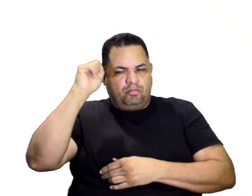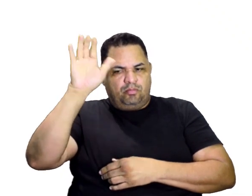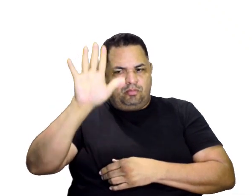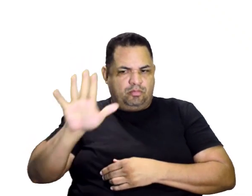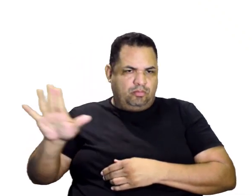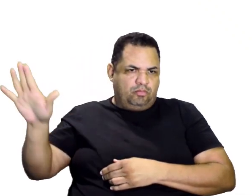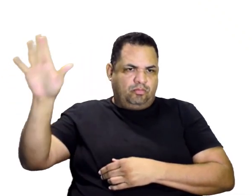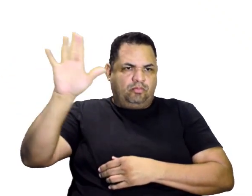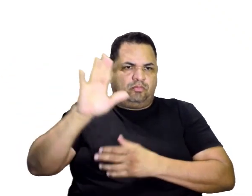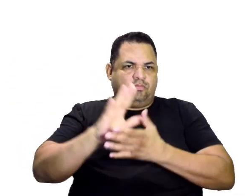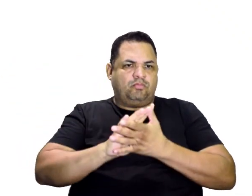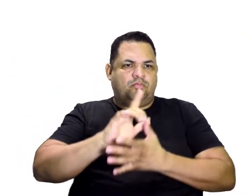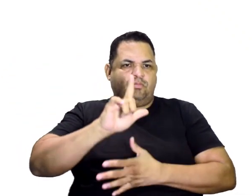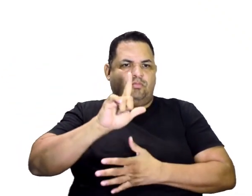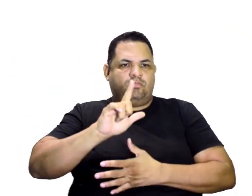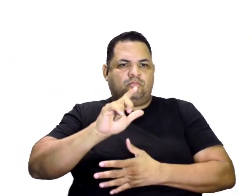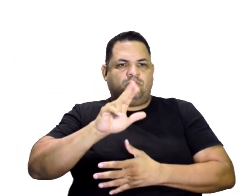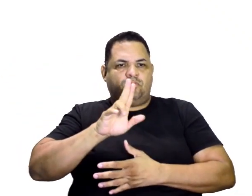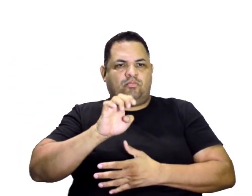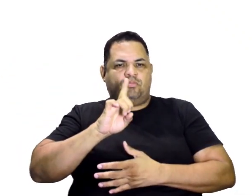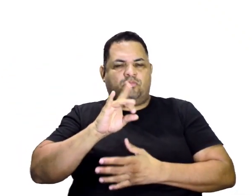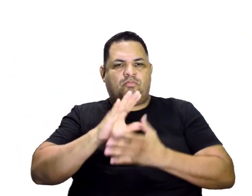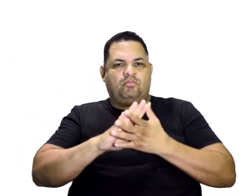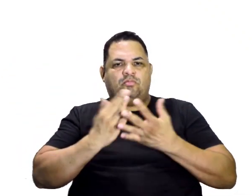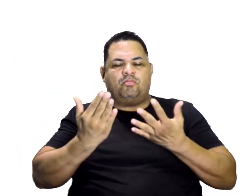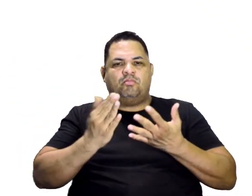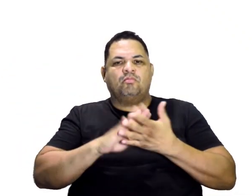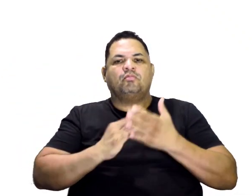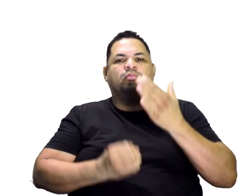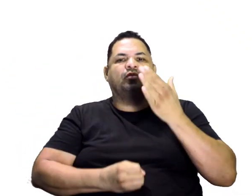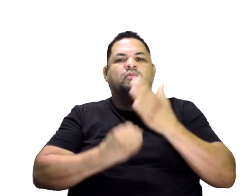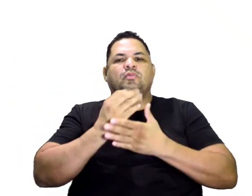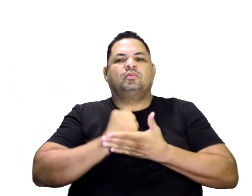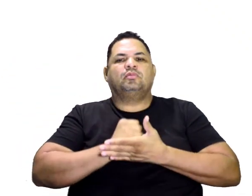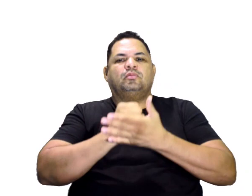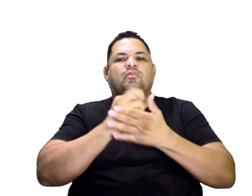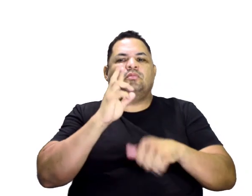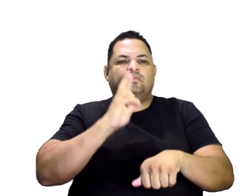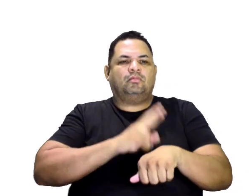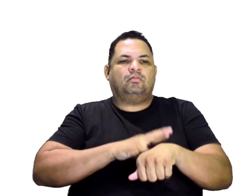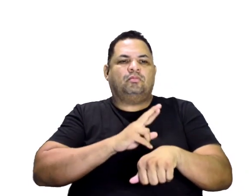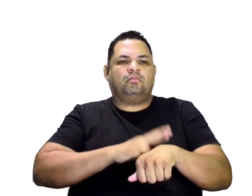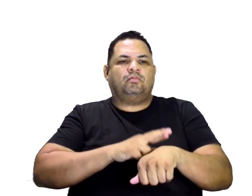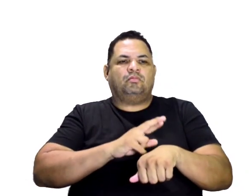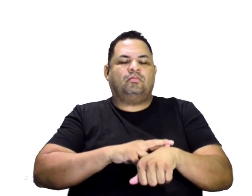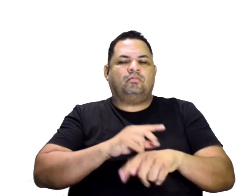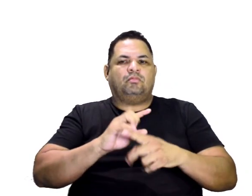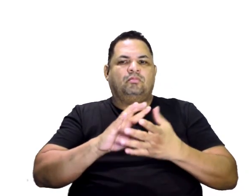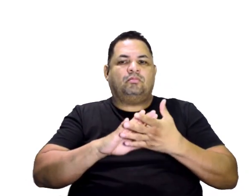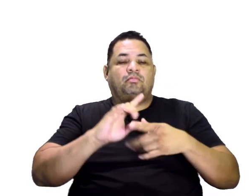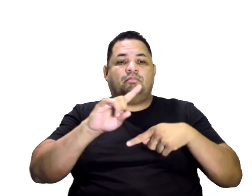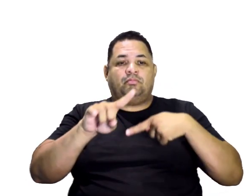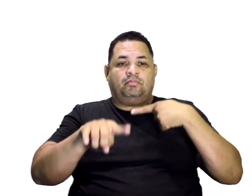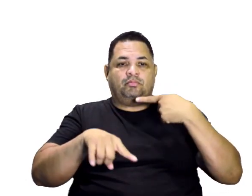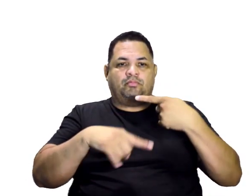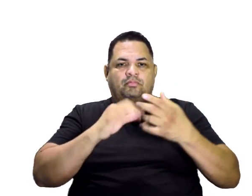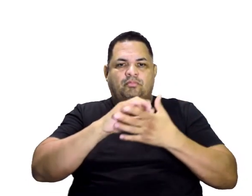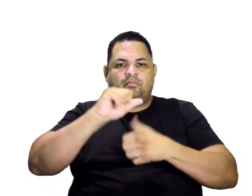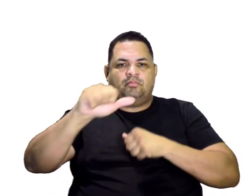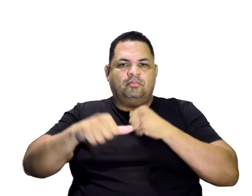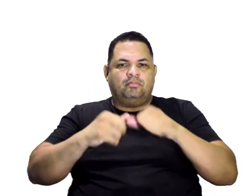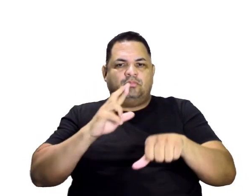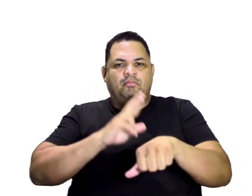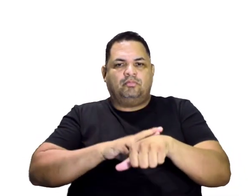africana, como o lundum, terminaram dando origem à base rítmica que mais tarde